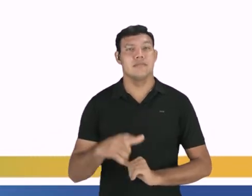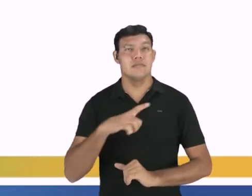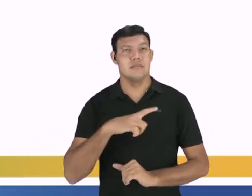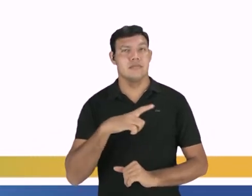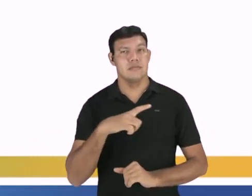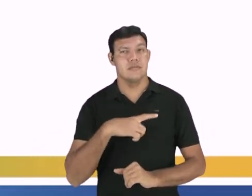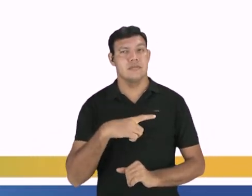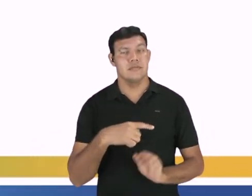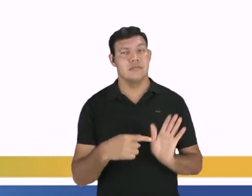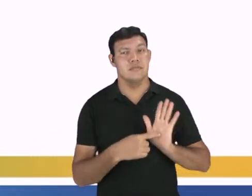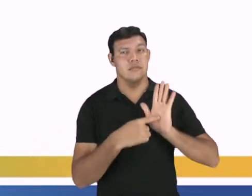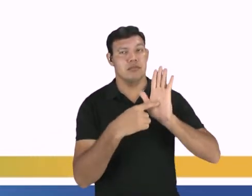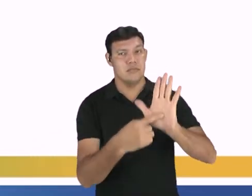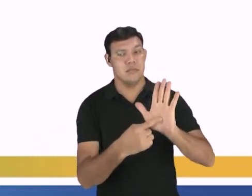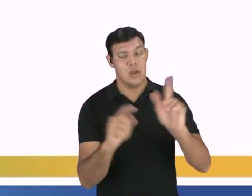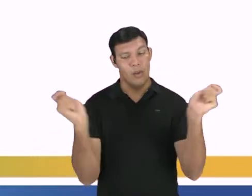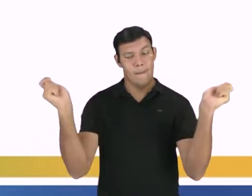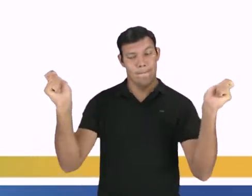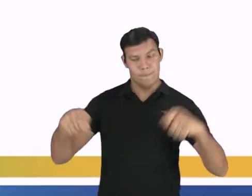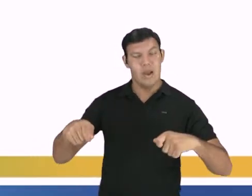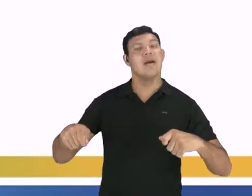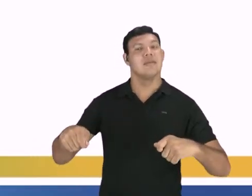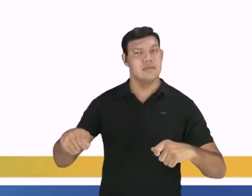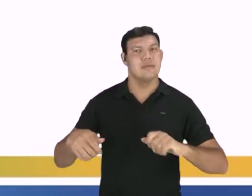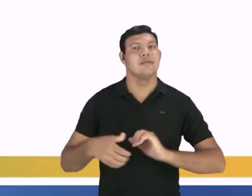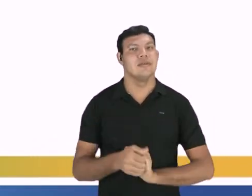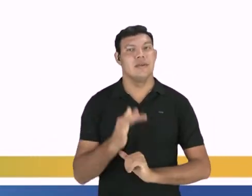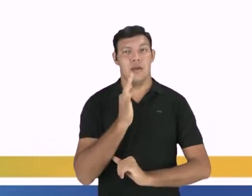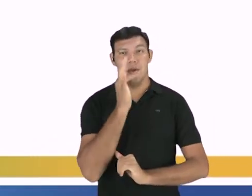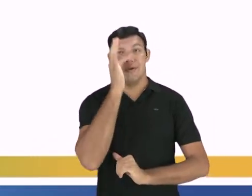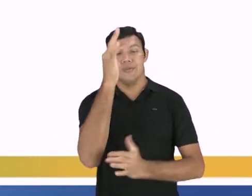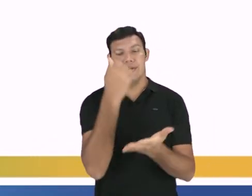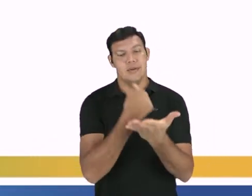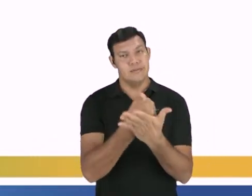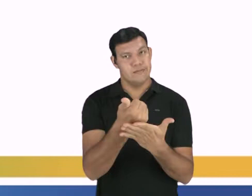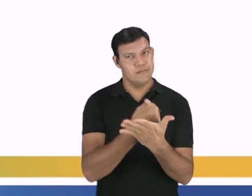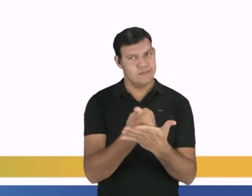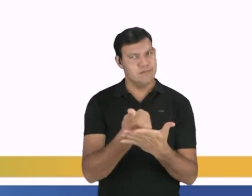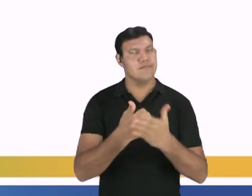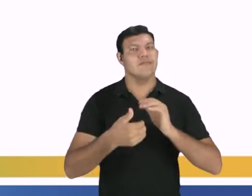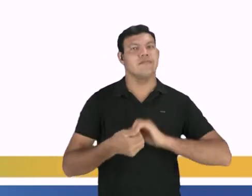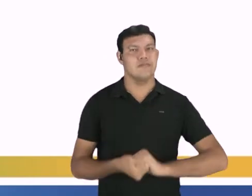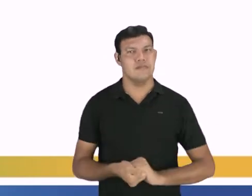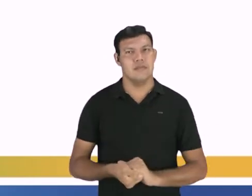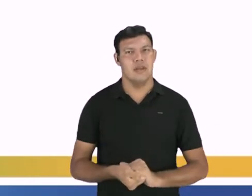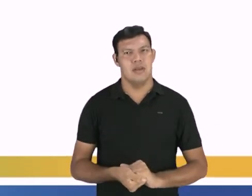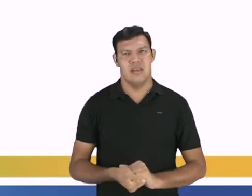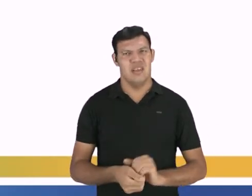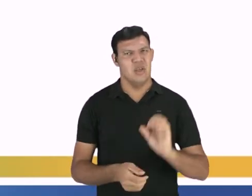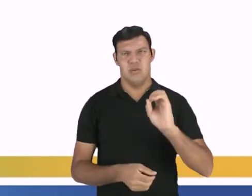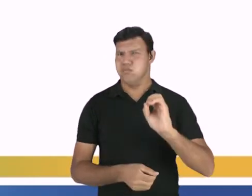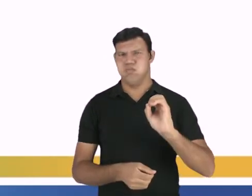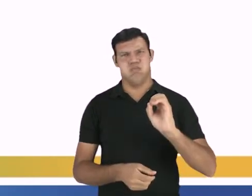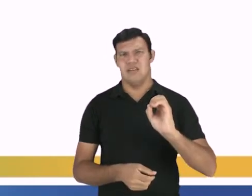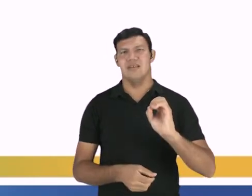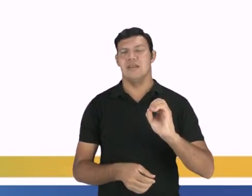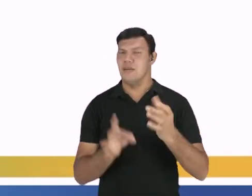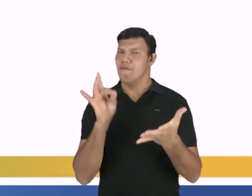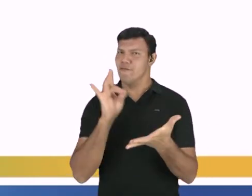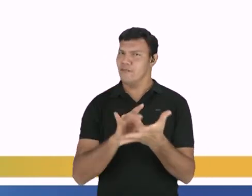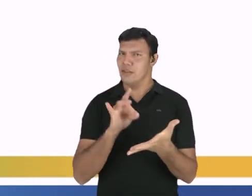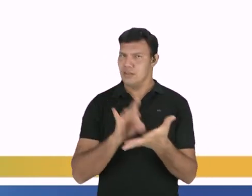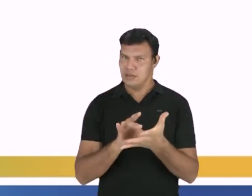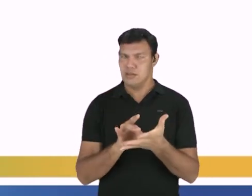uma indicação de possibilidades, tá? Ações futuras prováveis. Na do tipo 0,